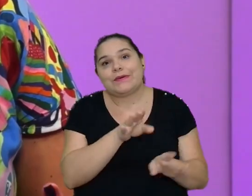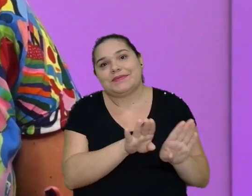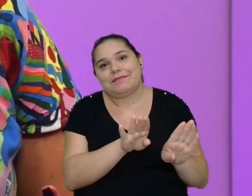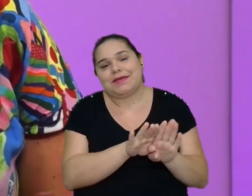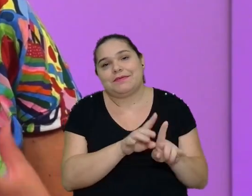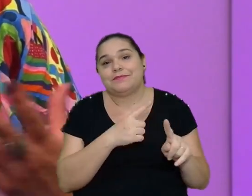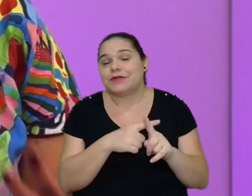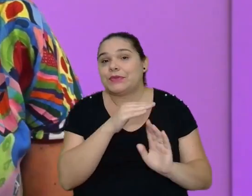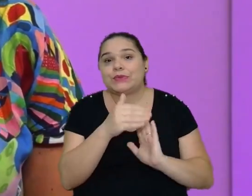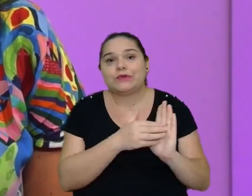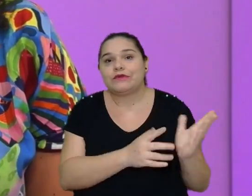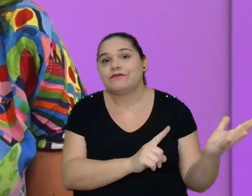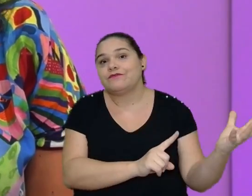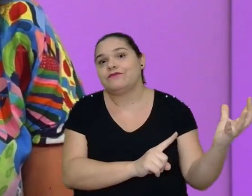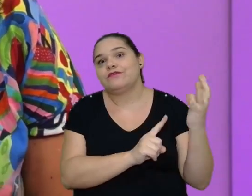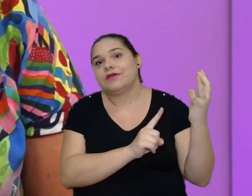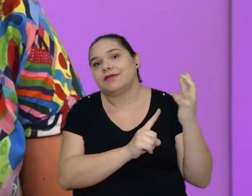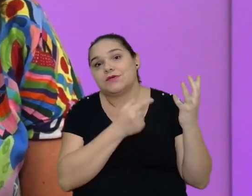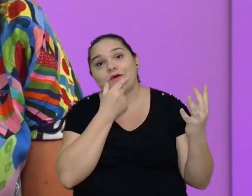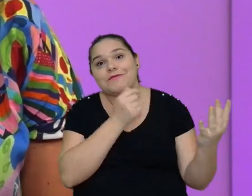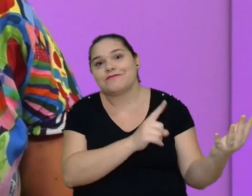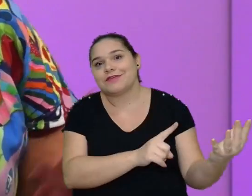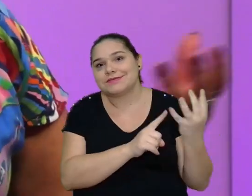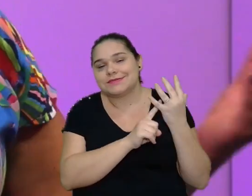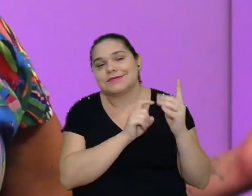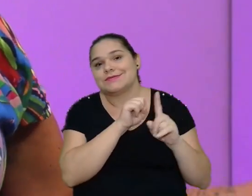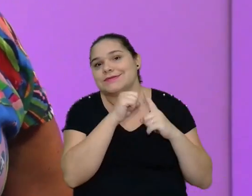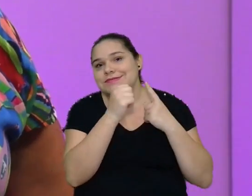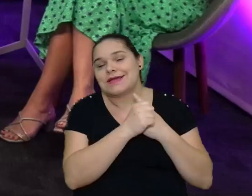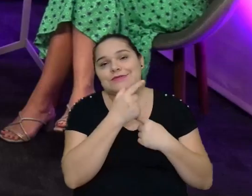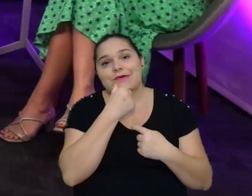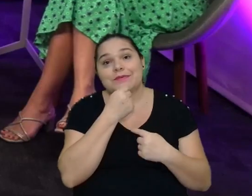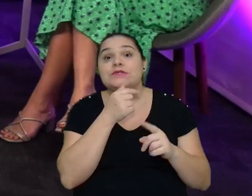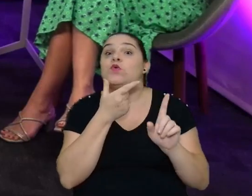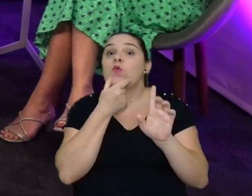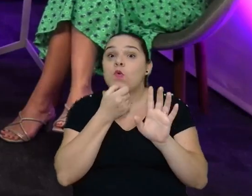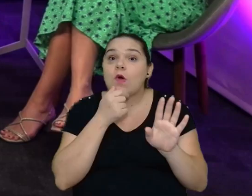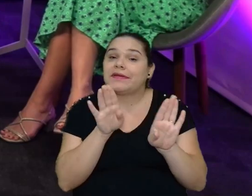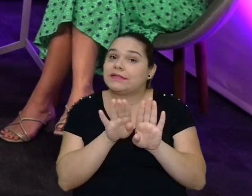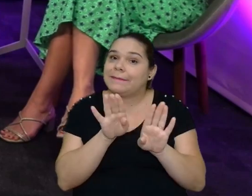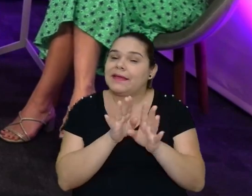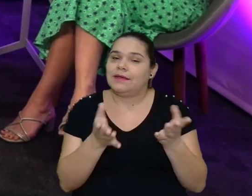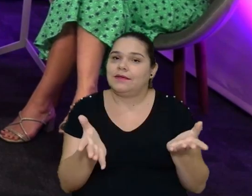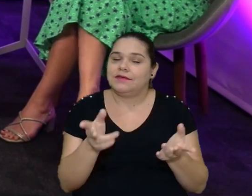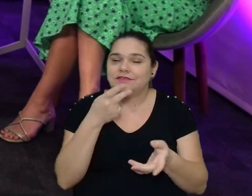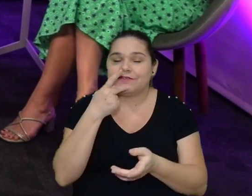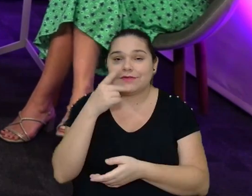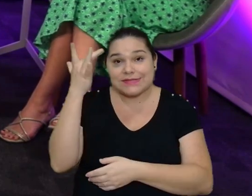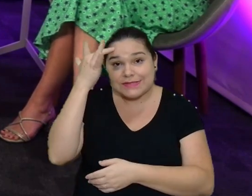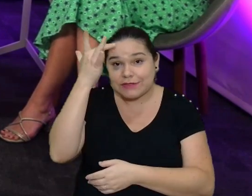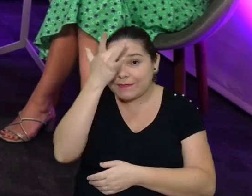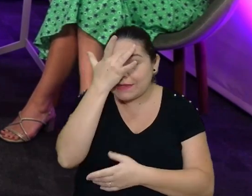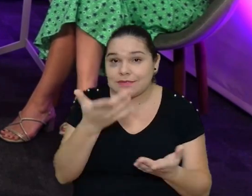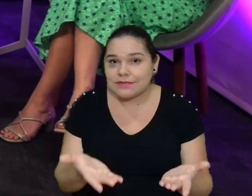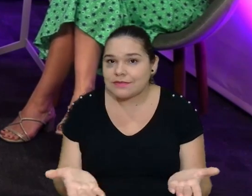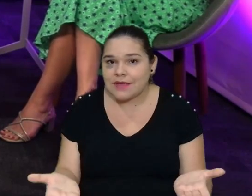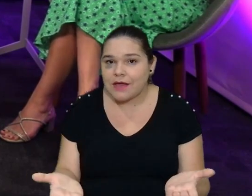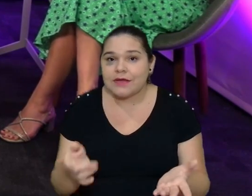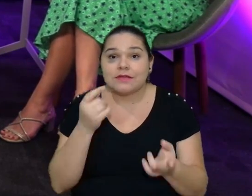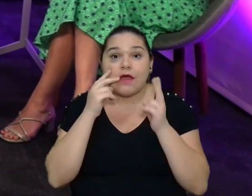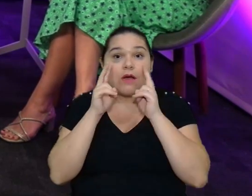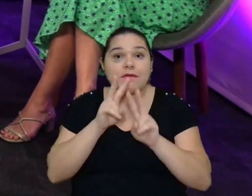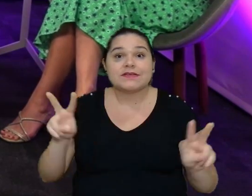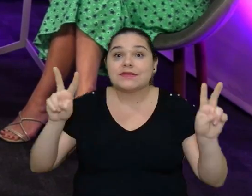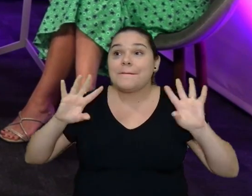impactados pelo machismo e pela sociedade patriarcal. Os homens, inclusive, que você trouxe como saúde mental. Então, é um olhar para todo mundo,